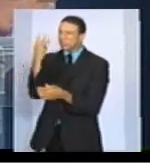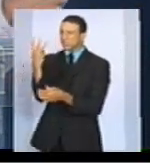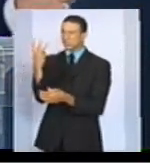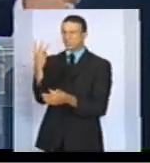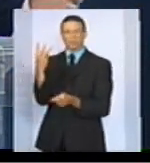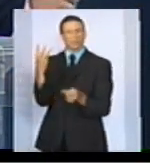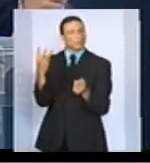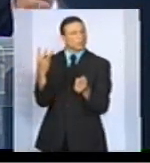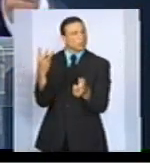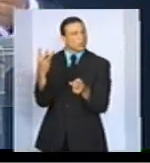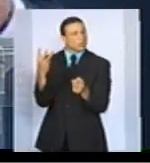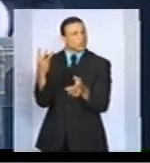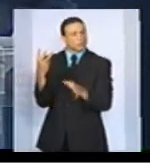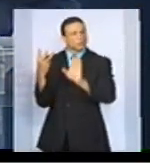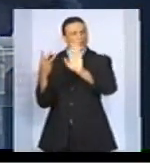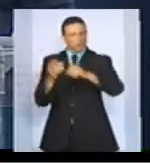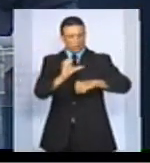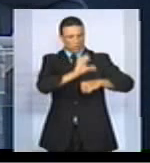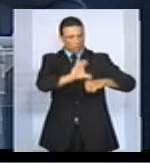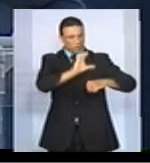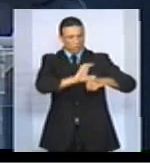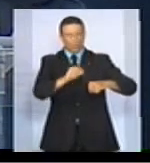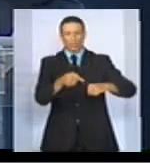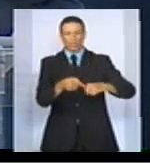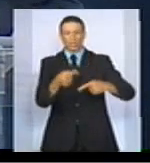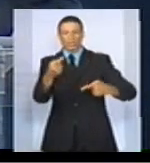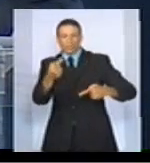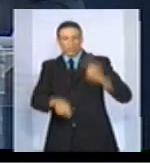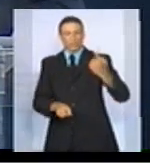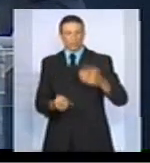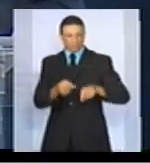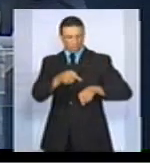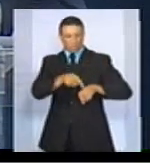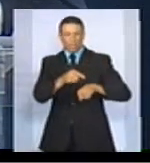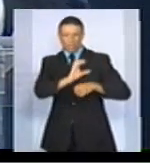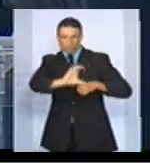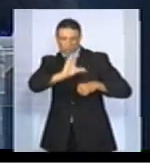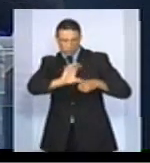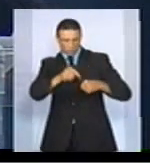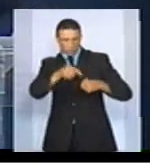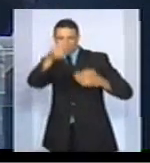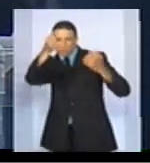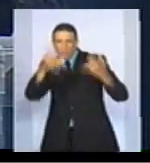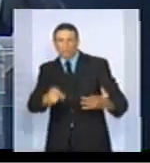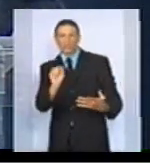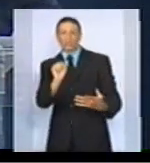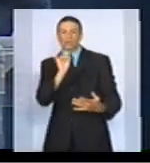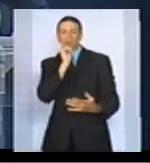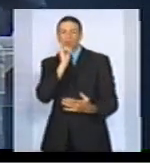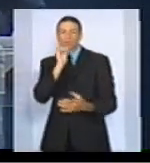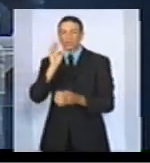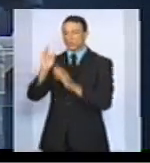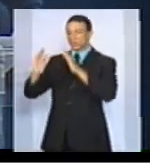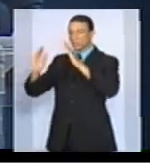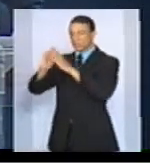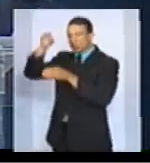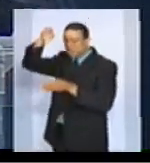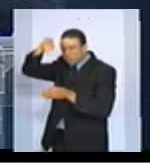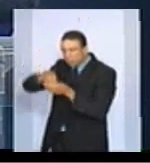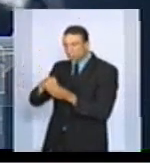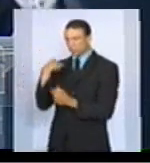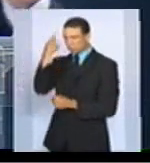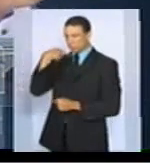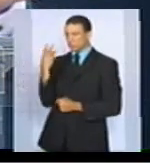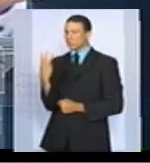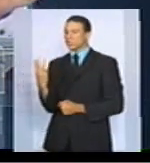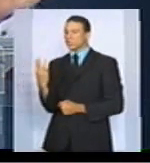eu perguntava silêncio a constituição garante o direito de propriedade e falar o seguinte mas uma pessoa vai morar três horas por semana na sua casa